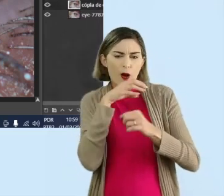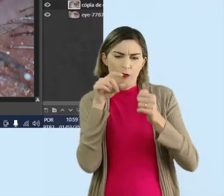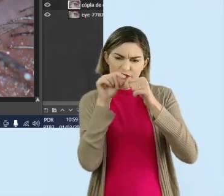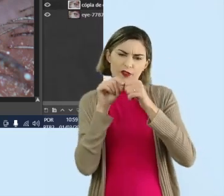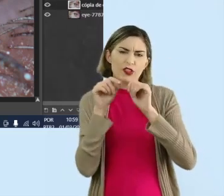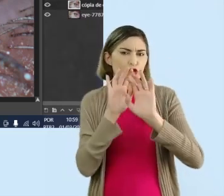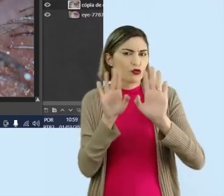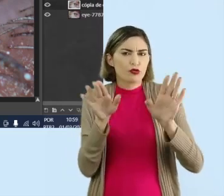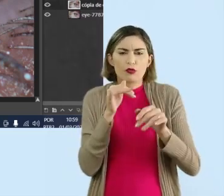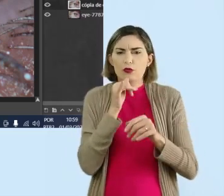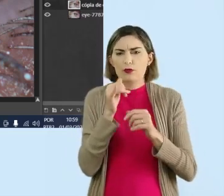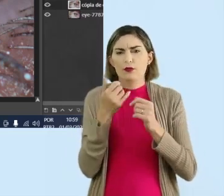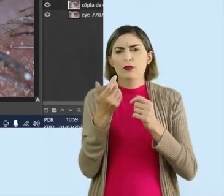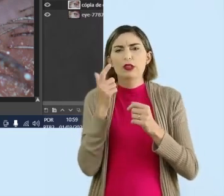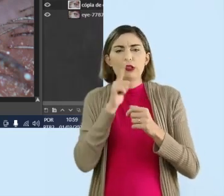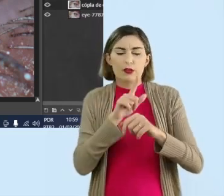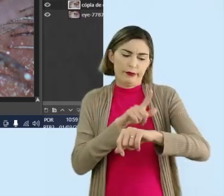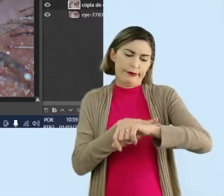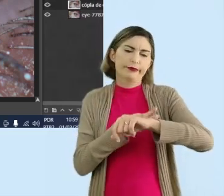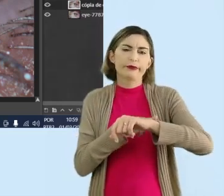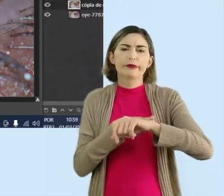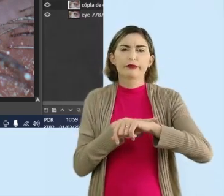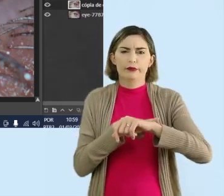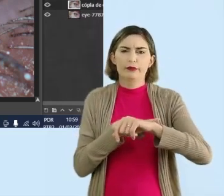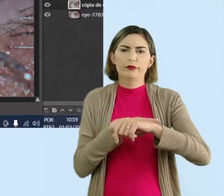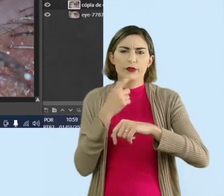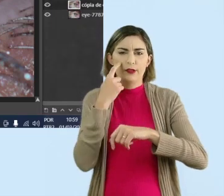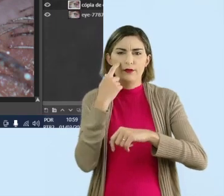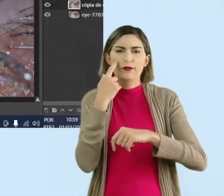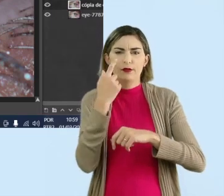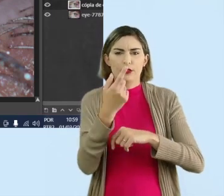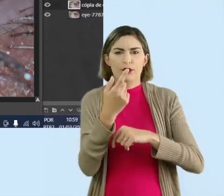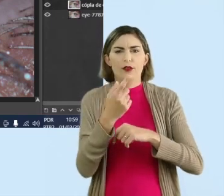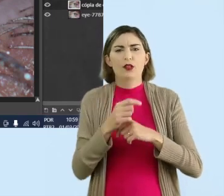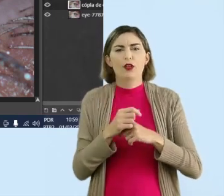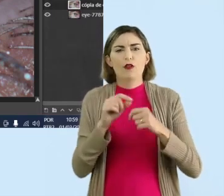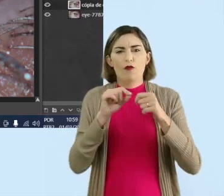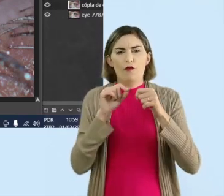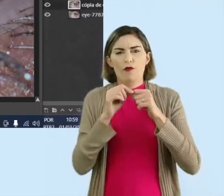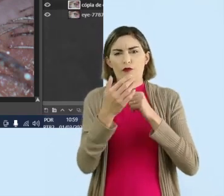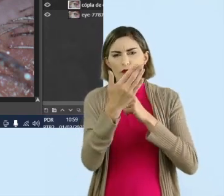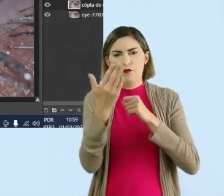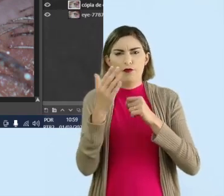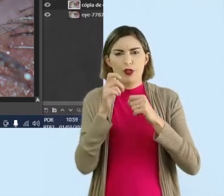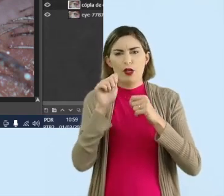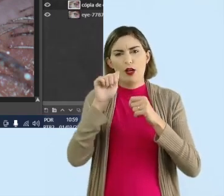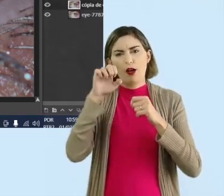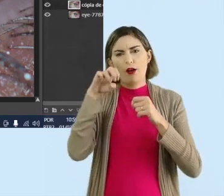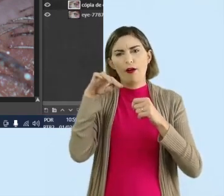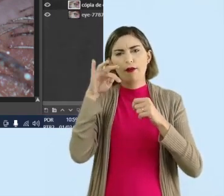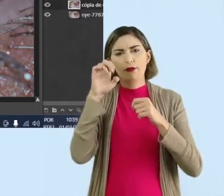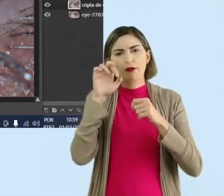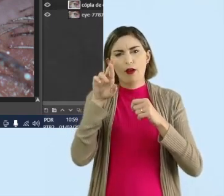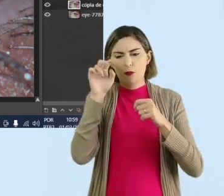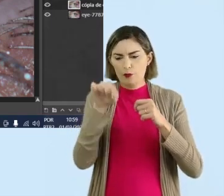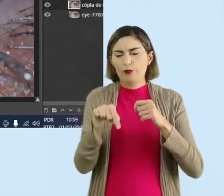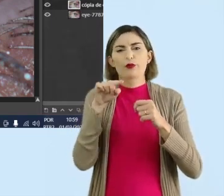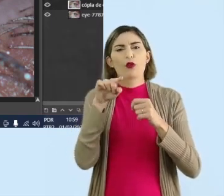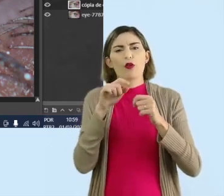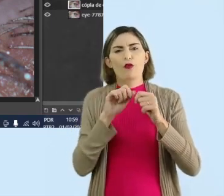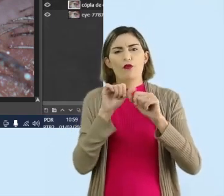para ganhar tempo e ver a ferramenta. Feito isso, aperto Enter e eu subtraí da seleção atual. E